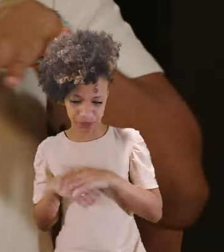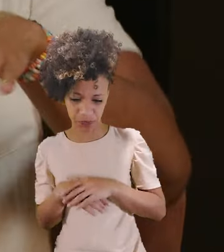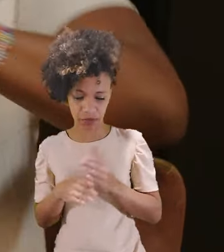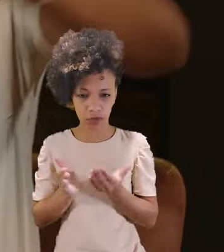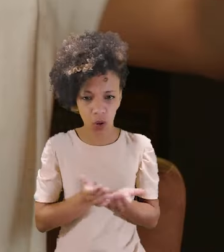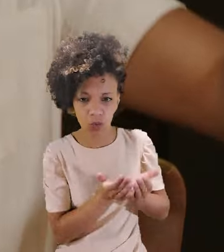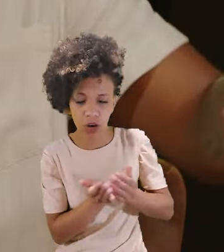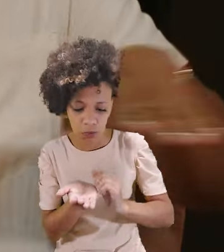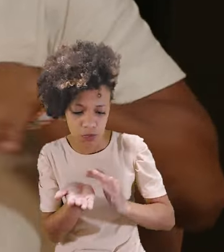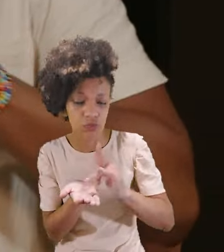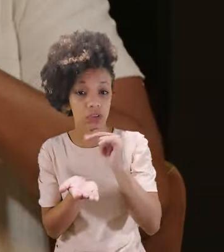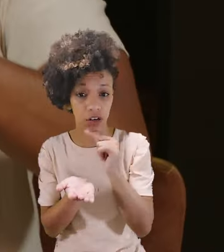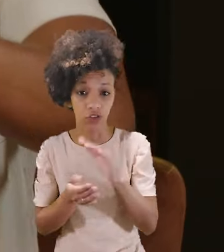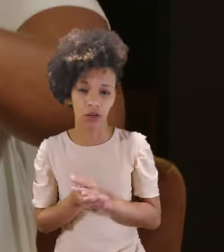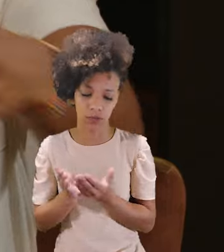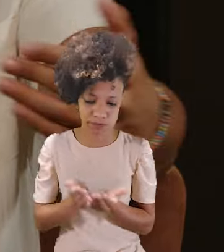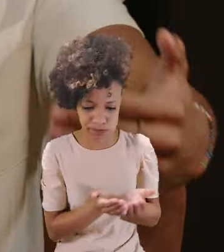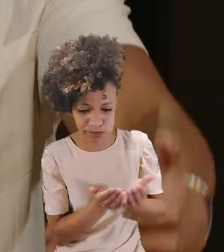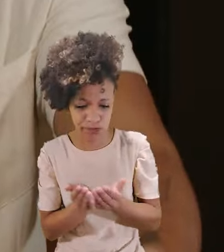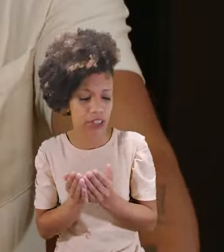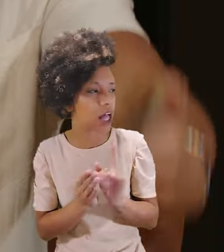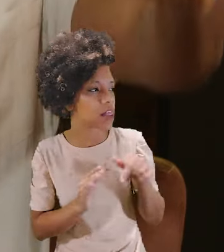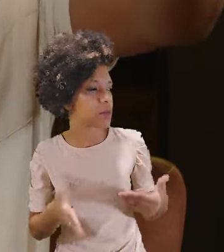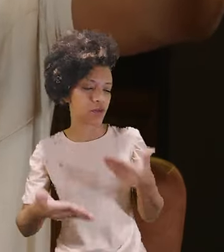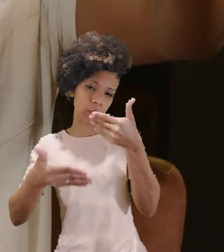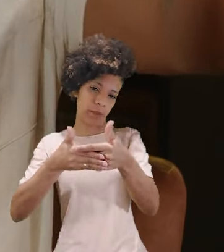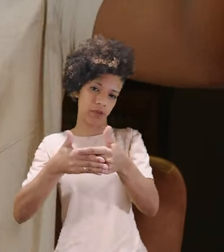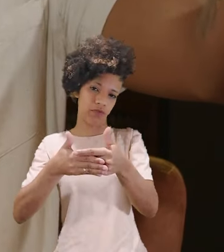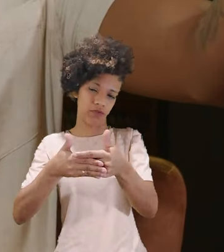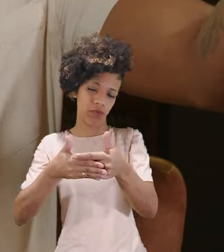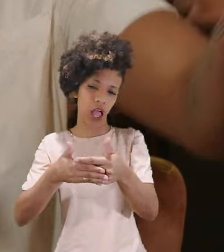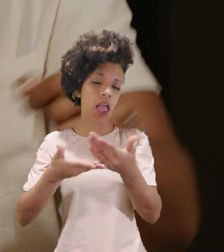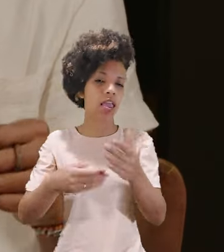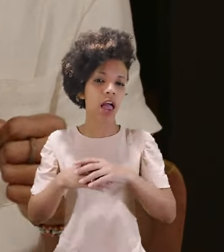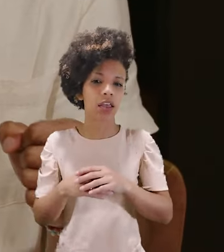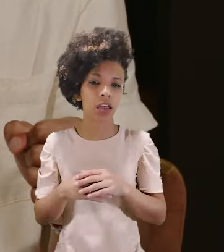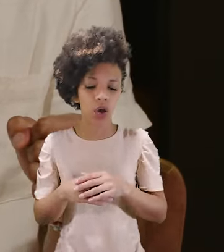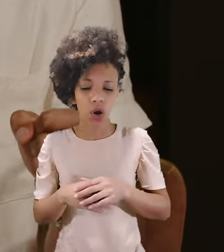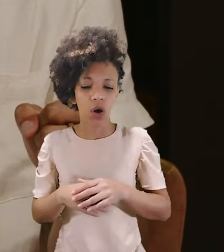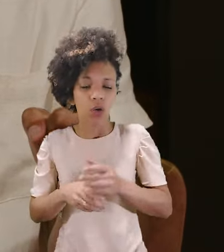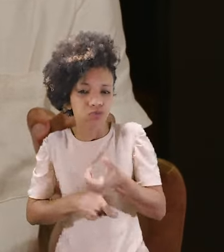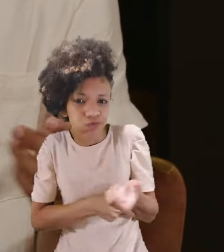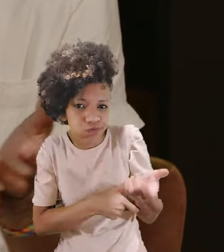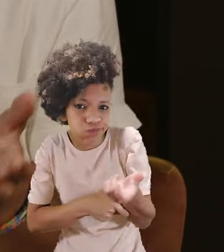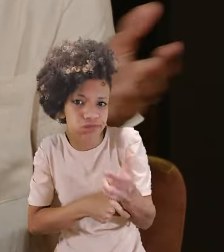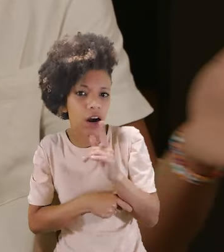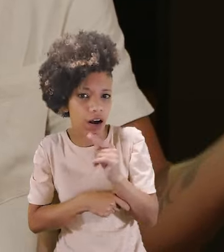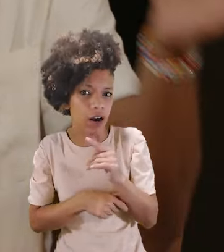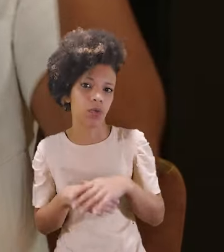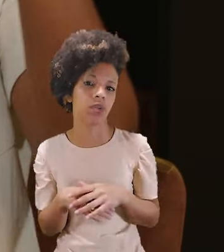você entra na vida cheia de água beleza centrale e depois fecha o compartimento mas os compostos Assim começa a bombear água para fora